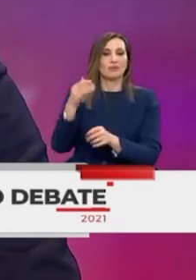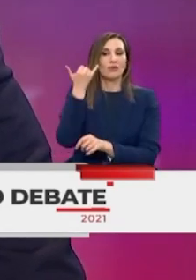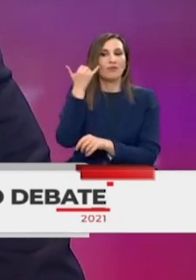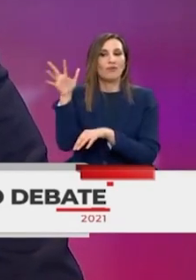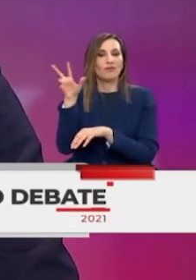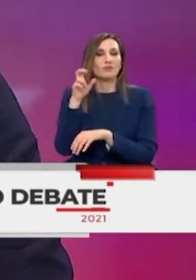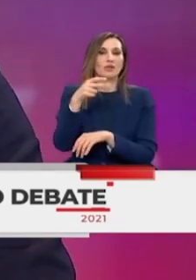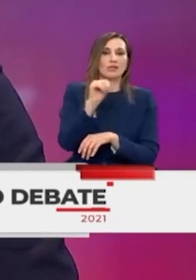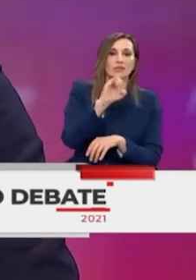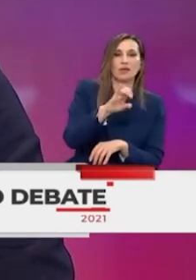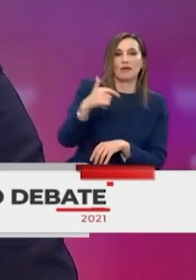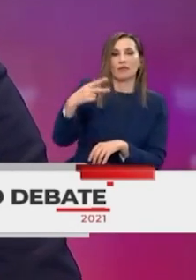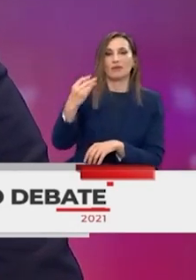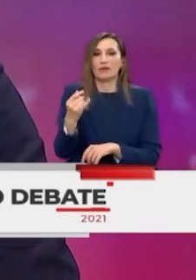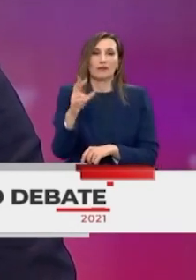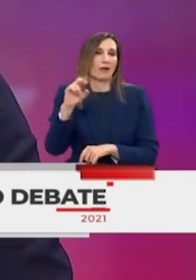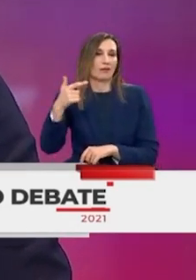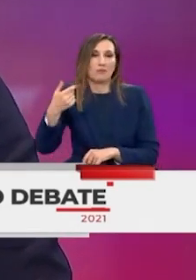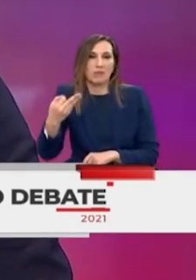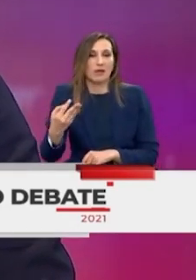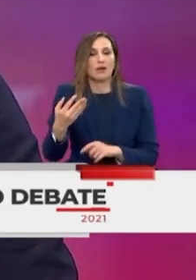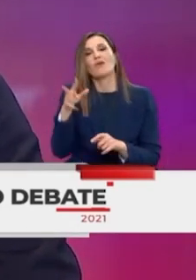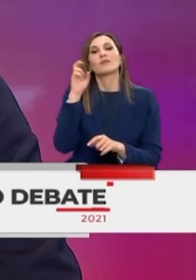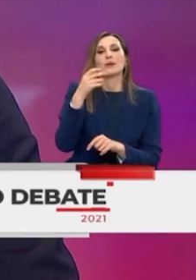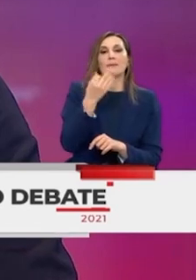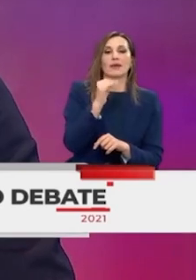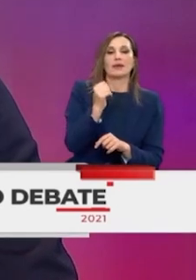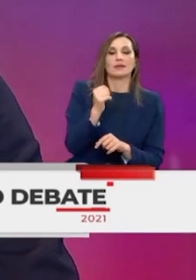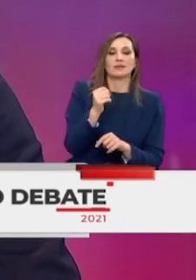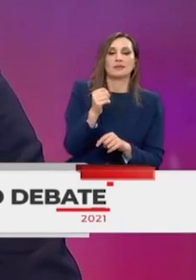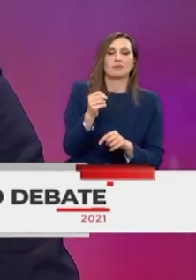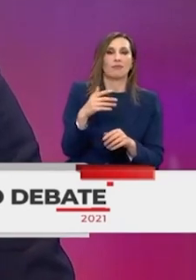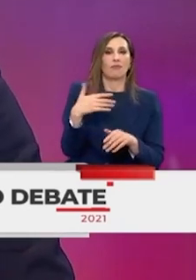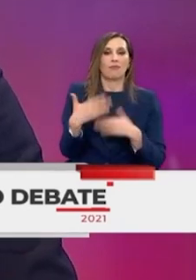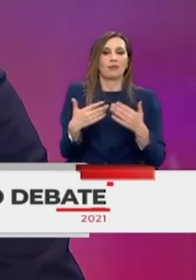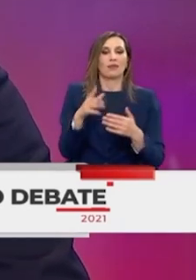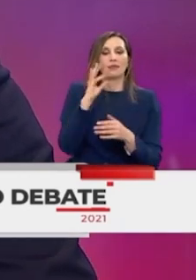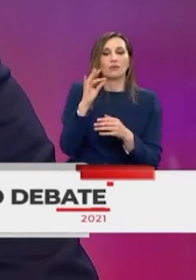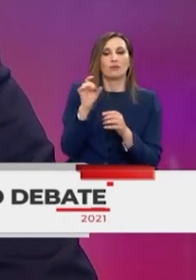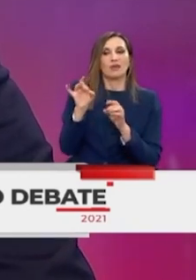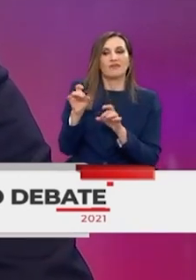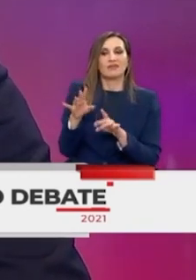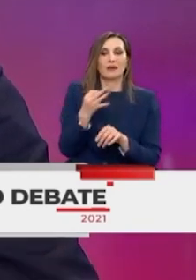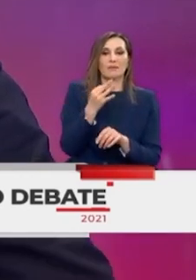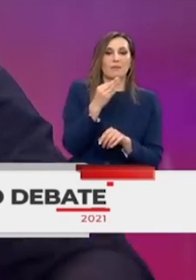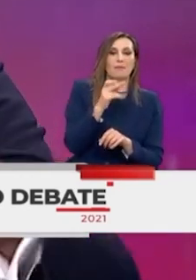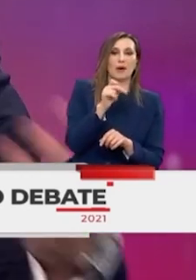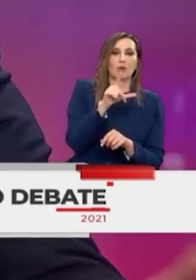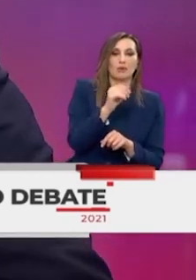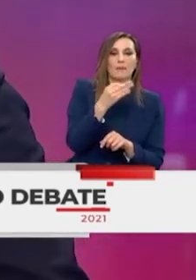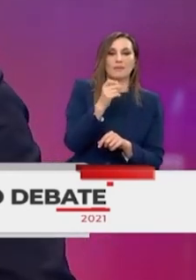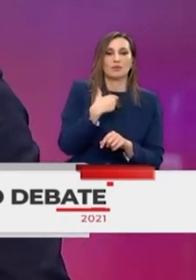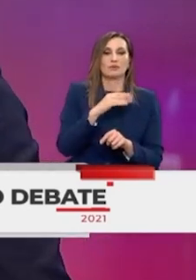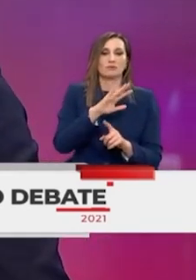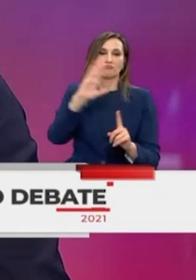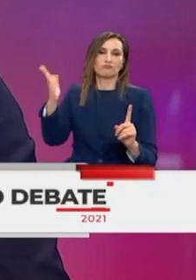na SIC, na TVI, em todas as televisões, na RTP, a dizer que o PS moveu-se extraordinariamente para impedir que Paulo Pedroso fosse julgado, eventualmente